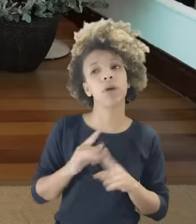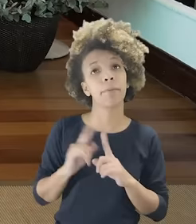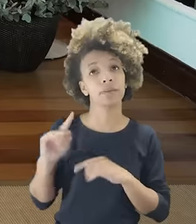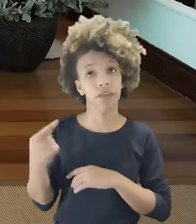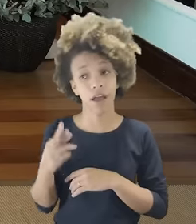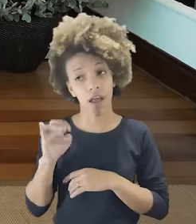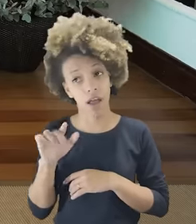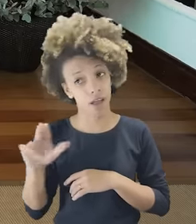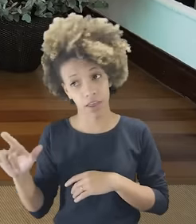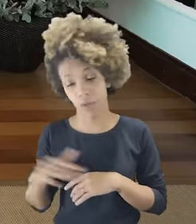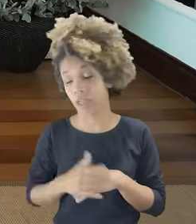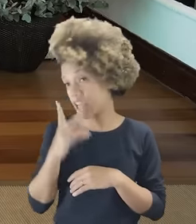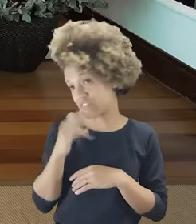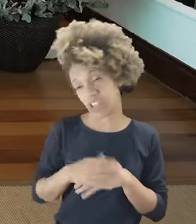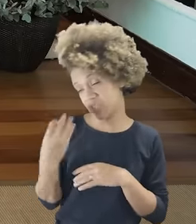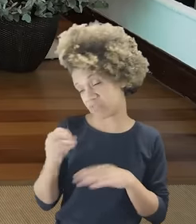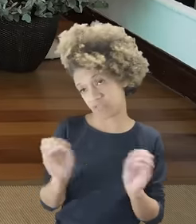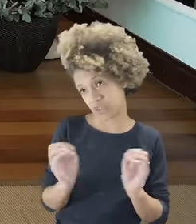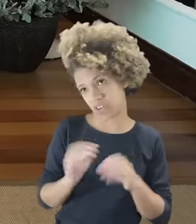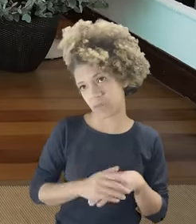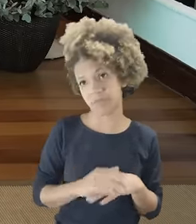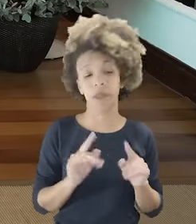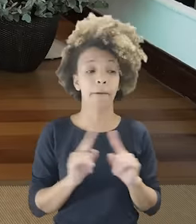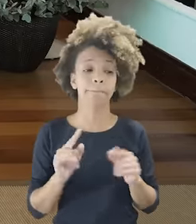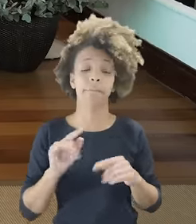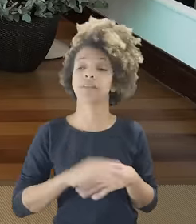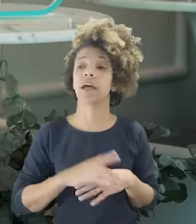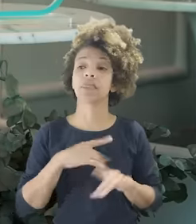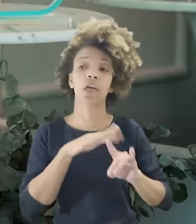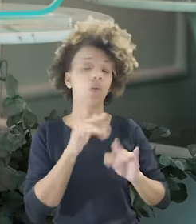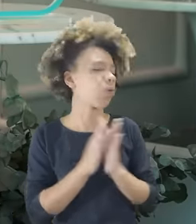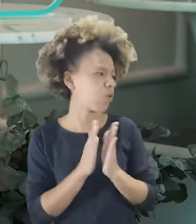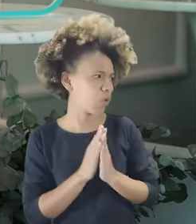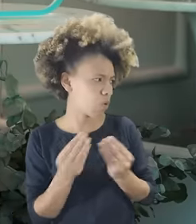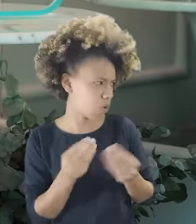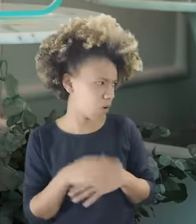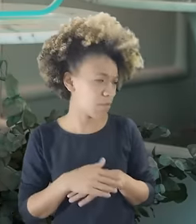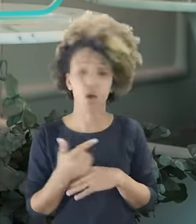e achar que não funciona e eu tenho eu faço o horóscopo vegano na verdade